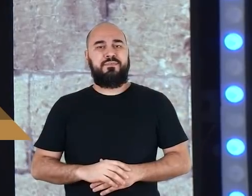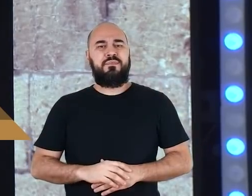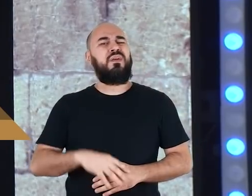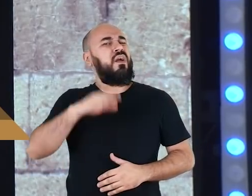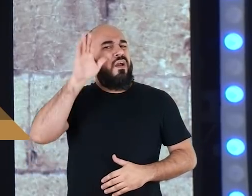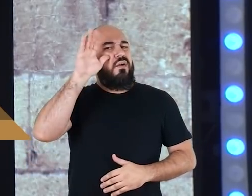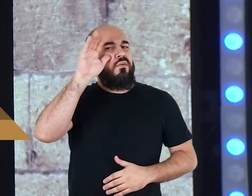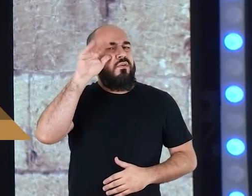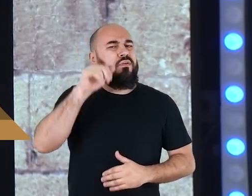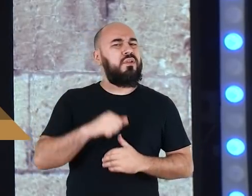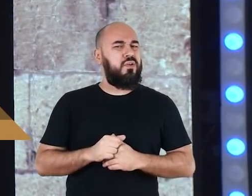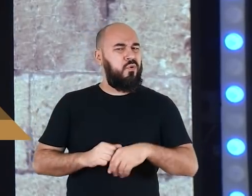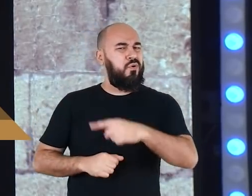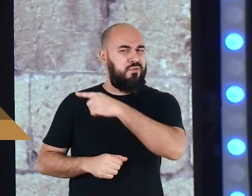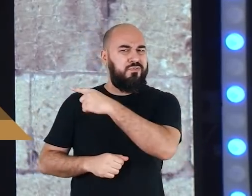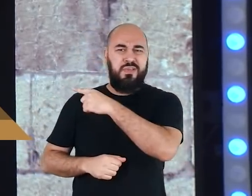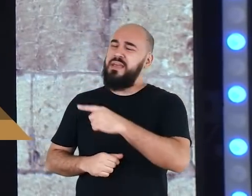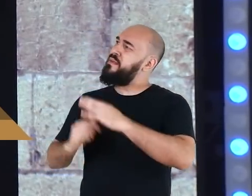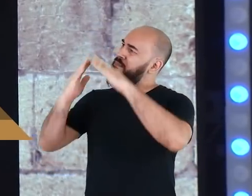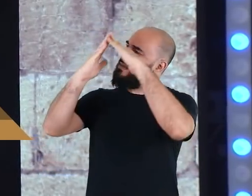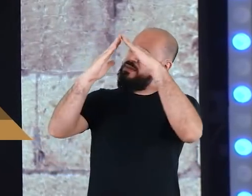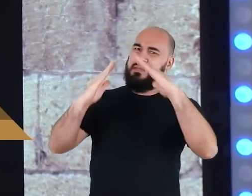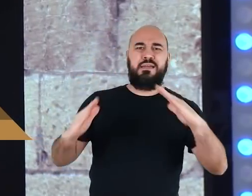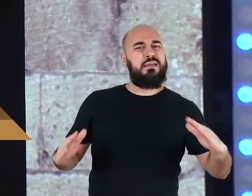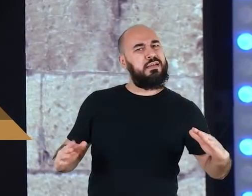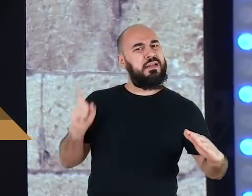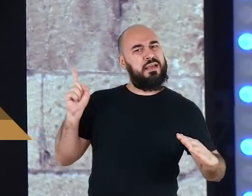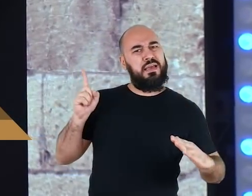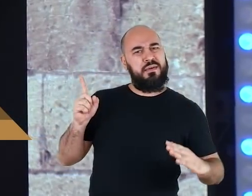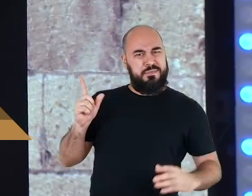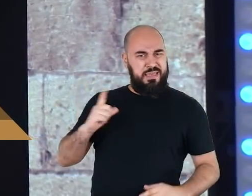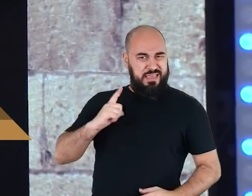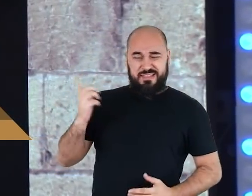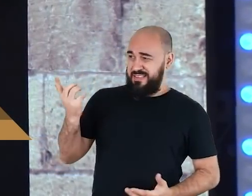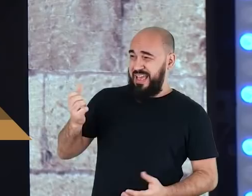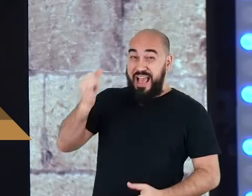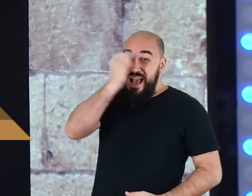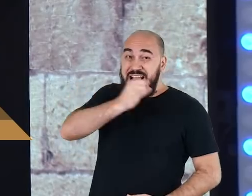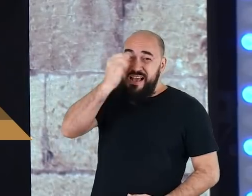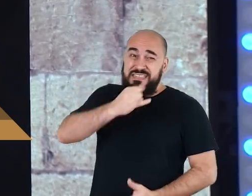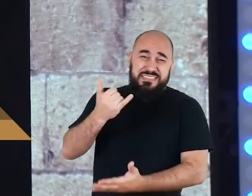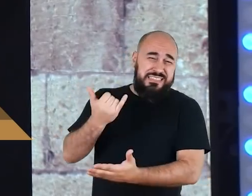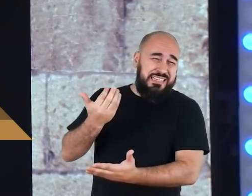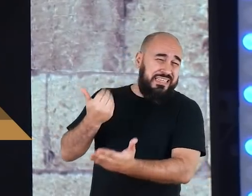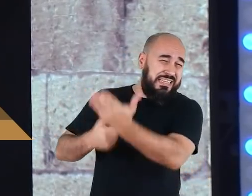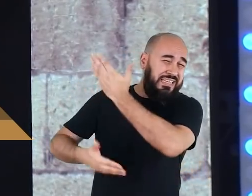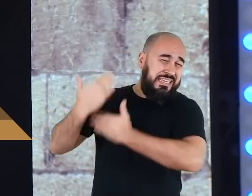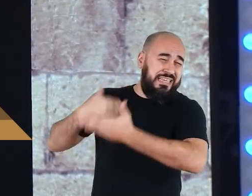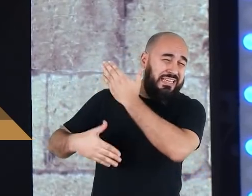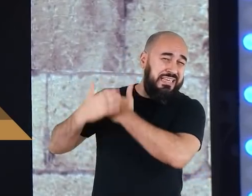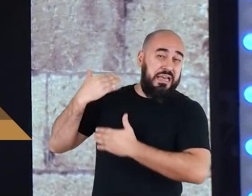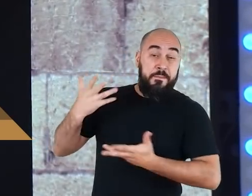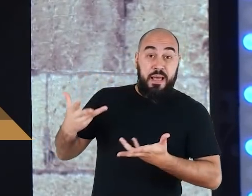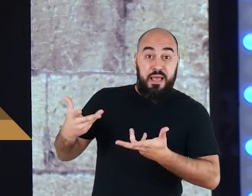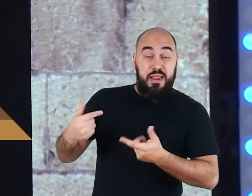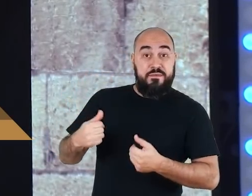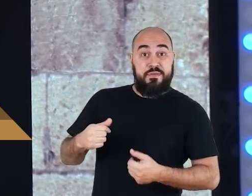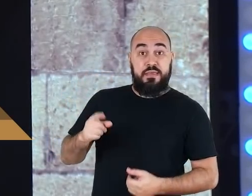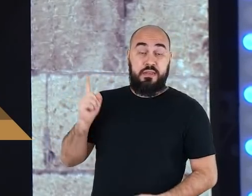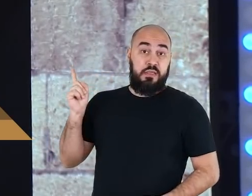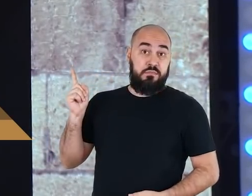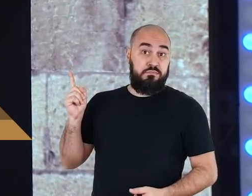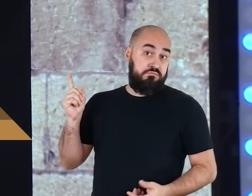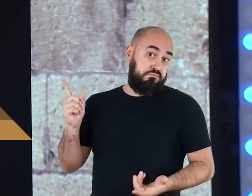se a pirâmide de Gizé fosse realmente a mais antiga das maravilhas do mundo antigo, afinal, na época